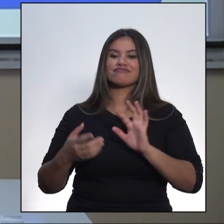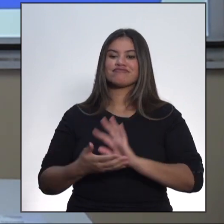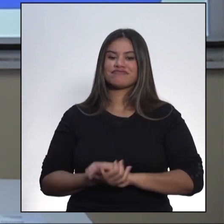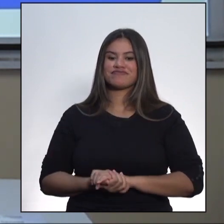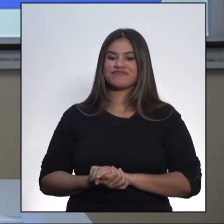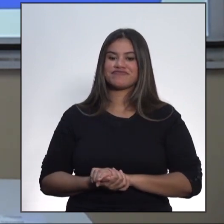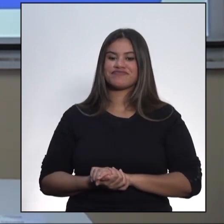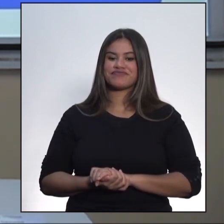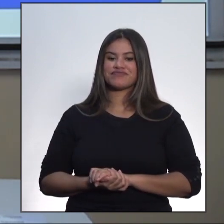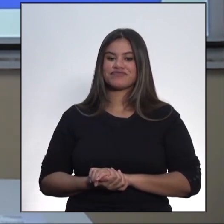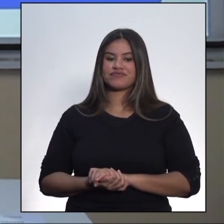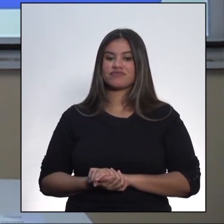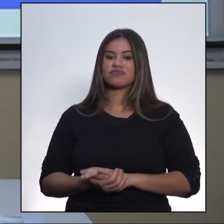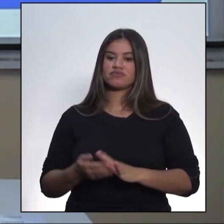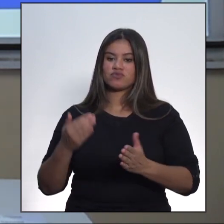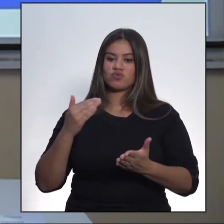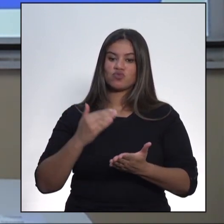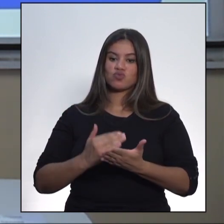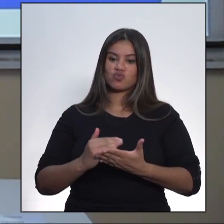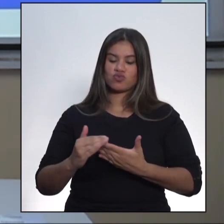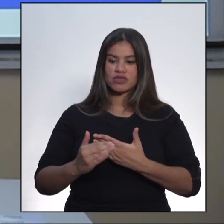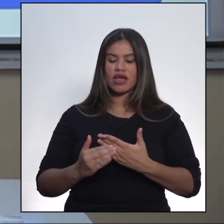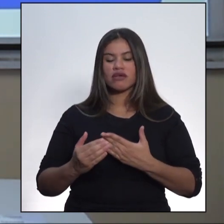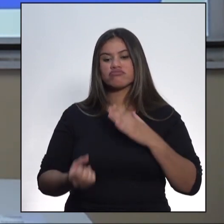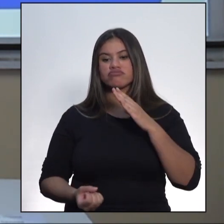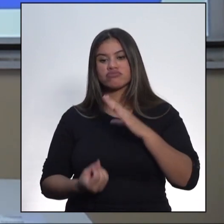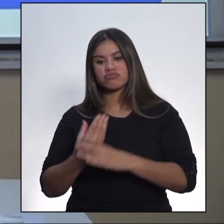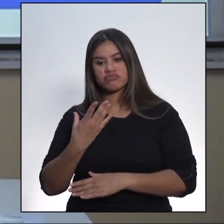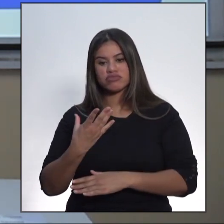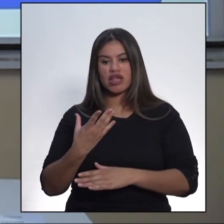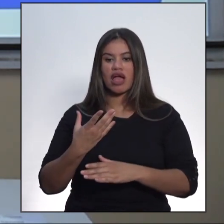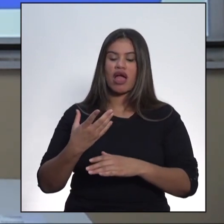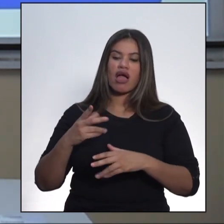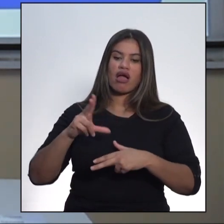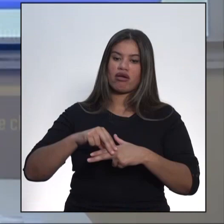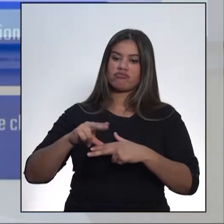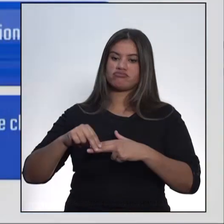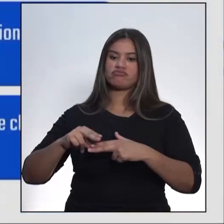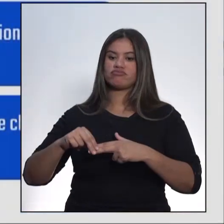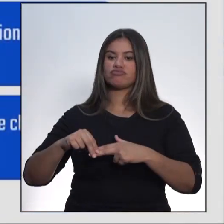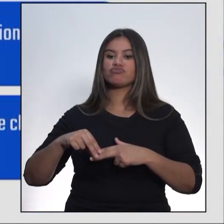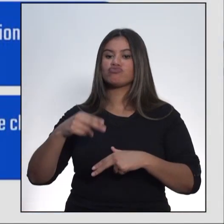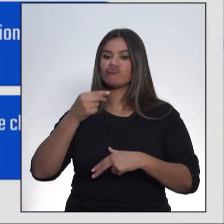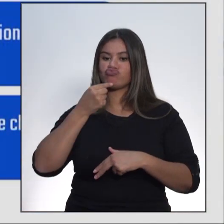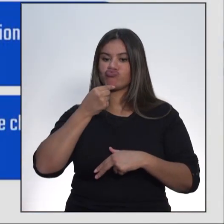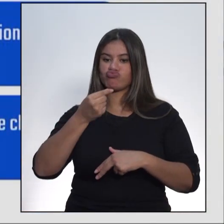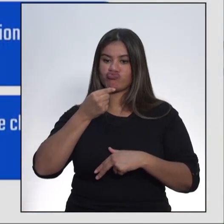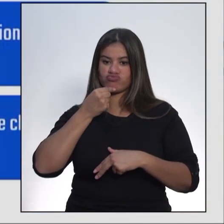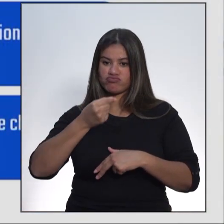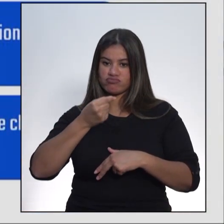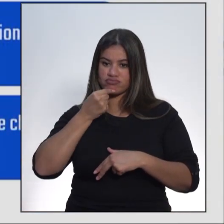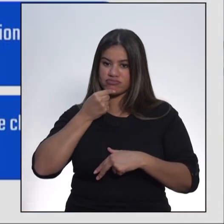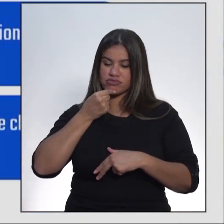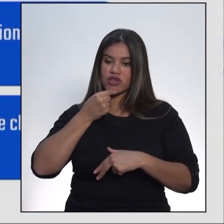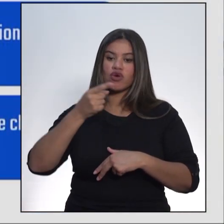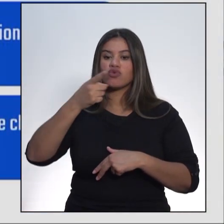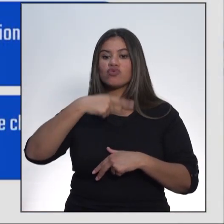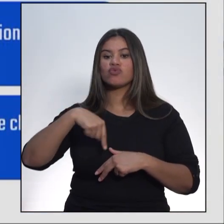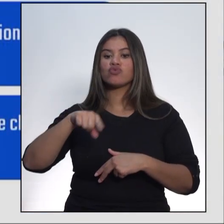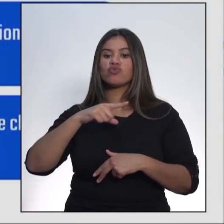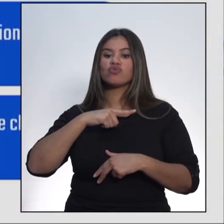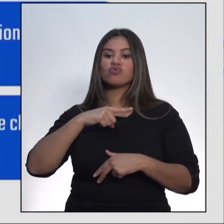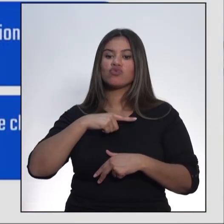Para começarmos a elaborar um bom artigo de opinião, nós temos, né?